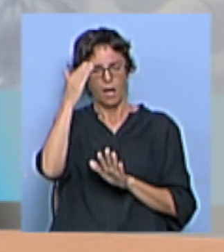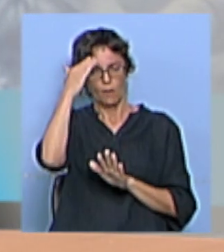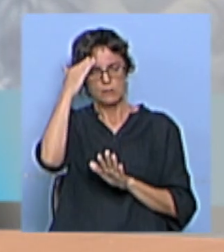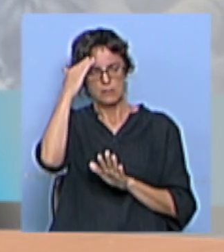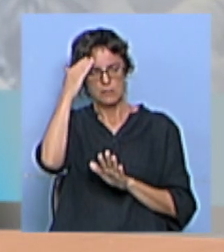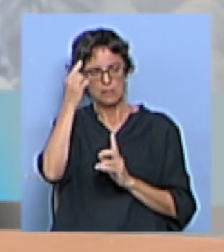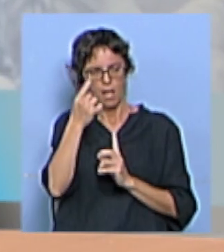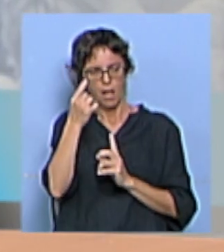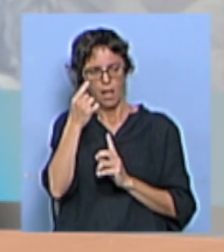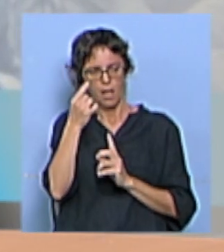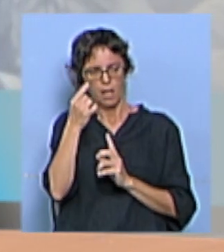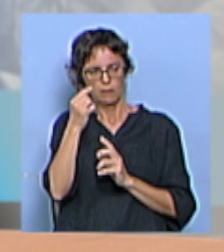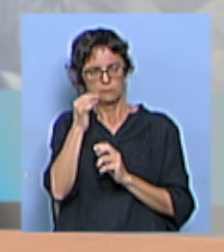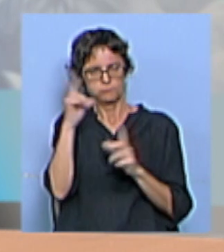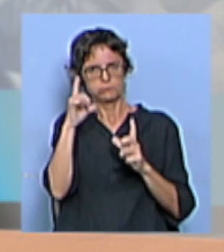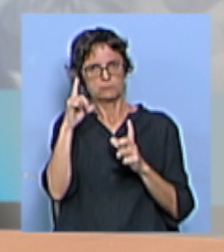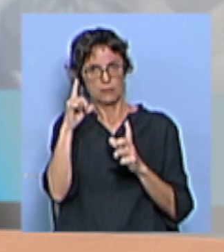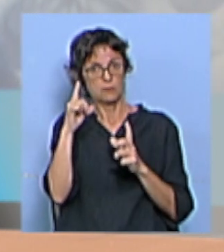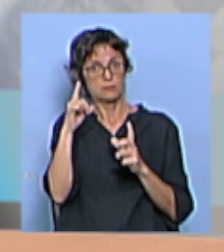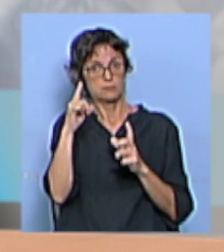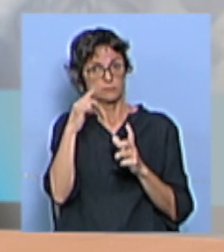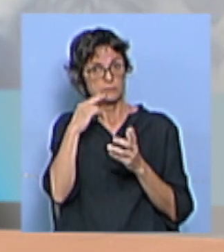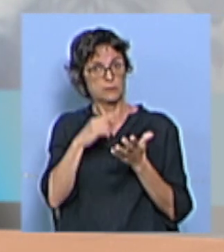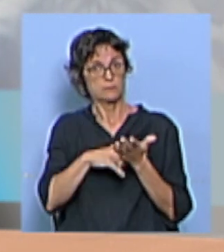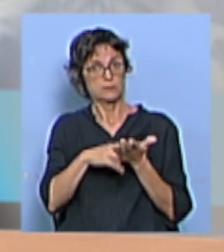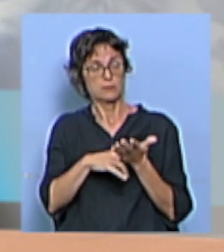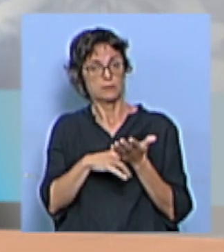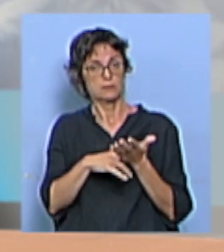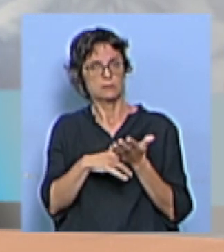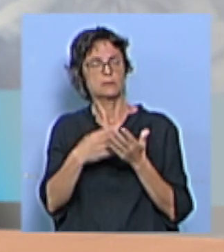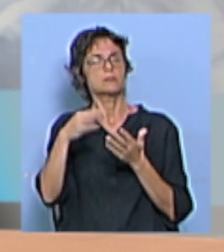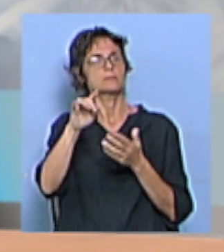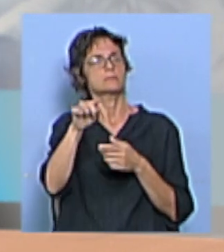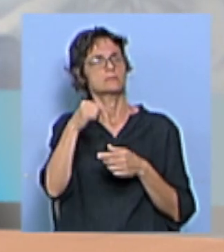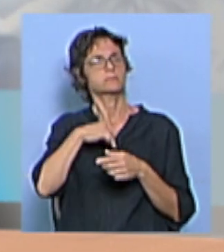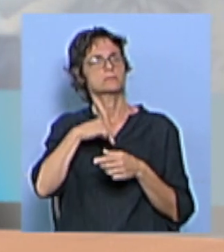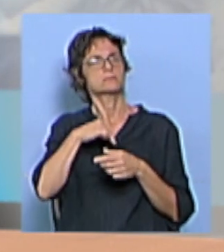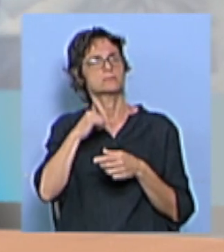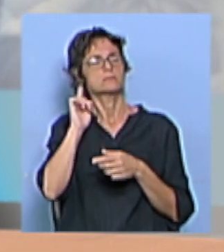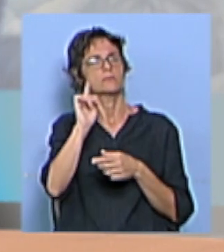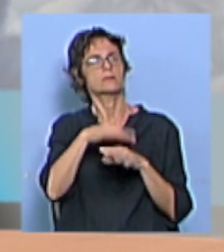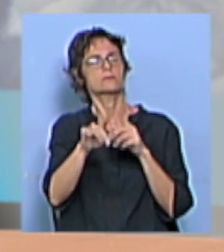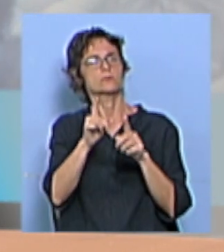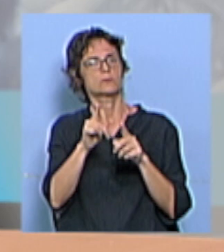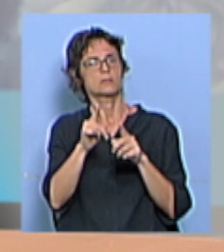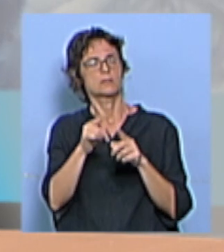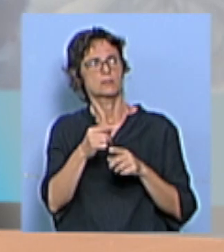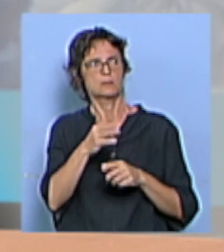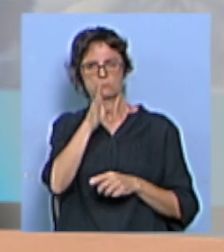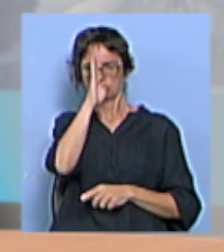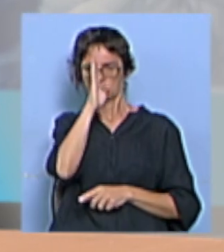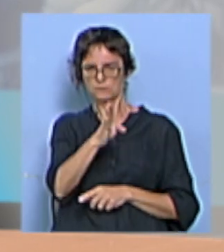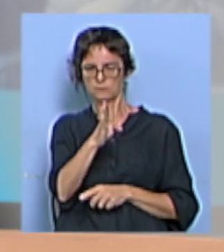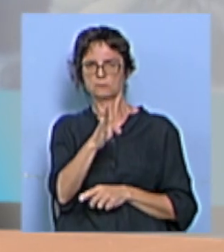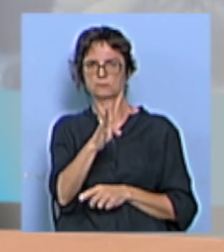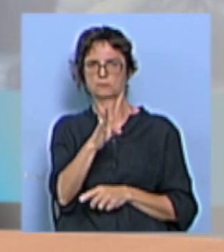alguma coisa, mas implica de facto uma tomada de posição interior e uma viragem também, no fundo,